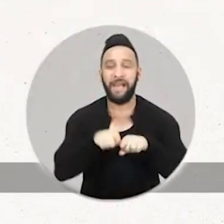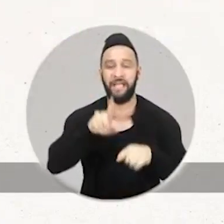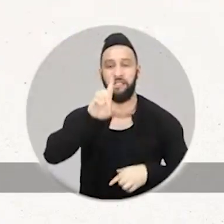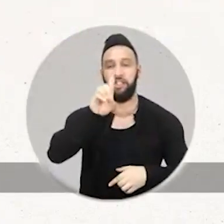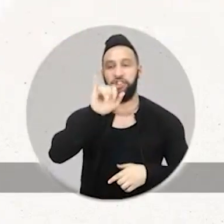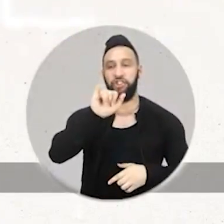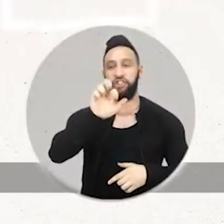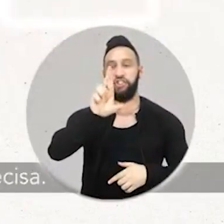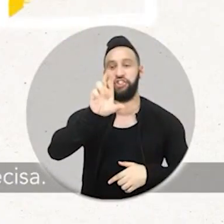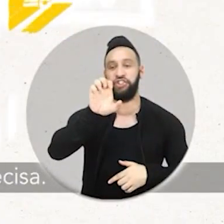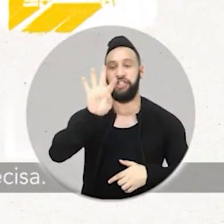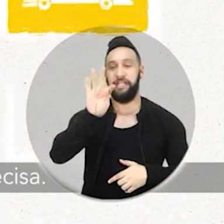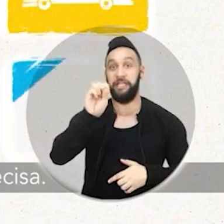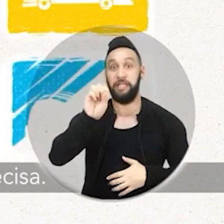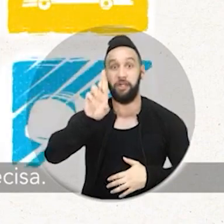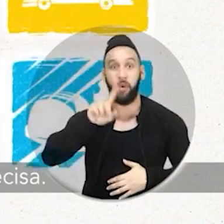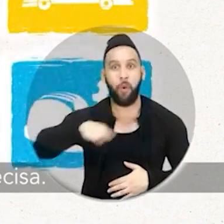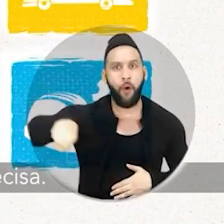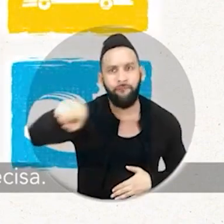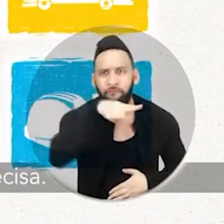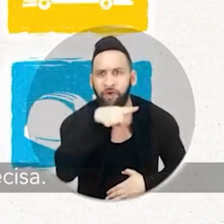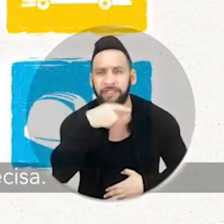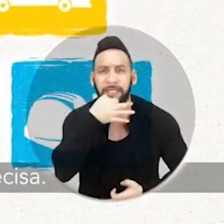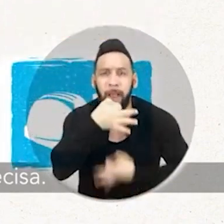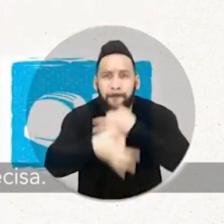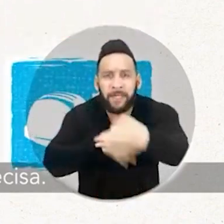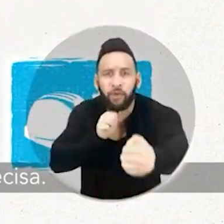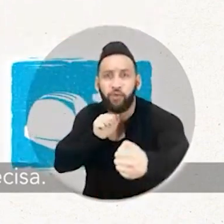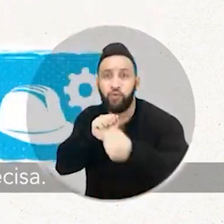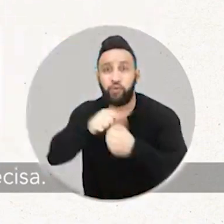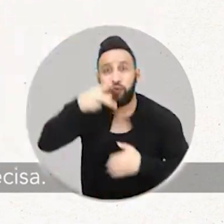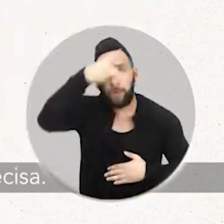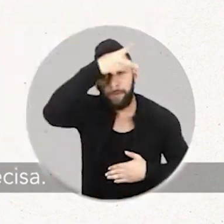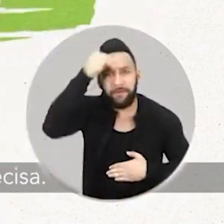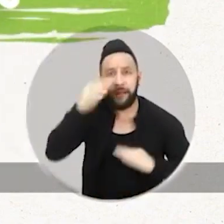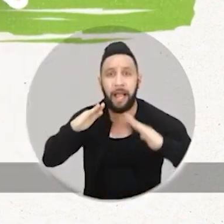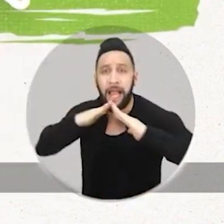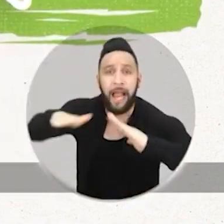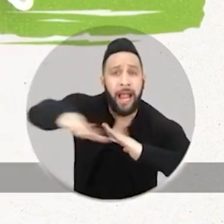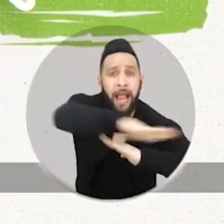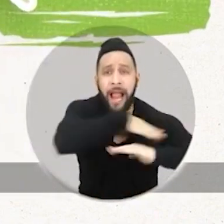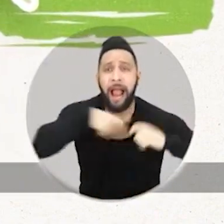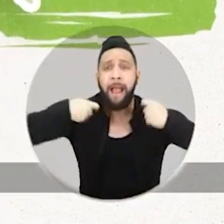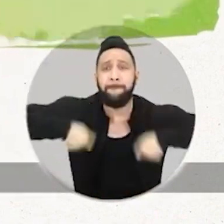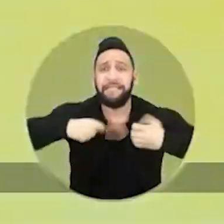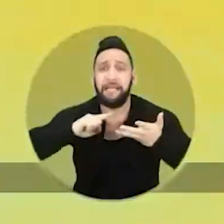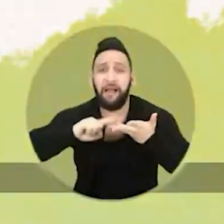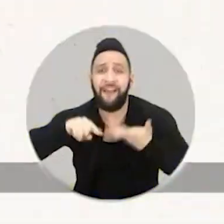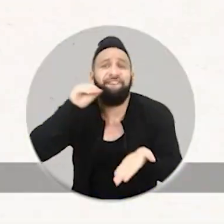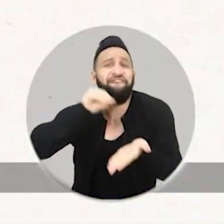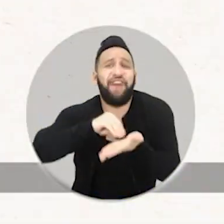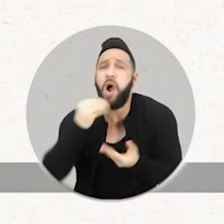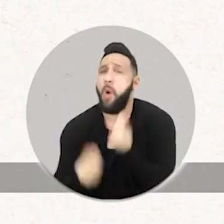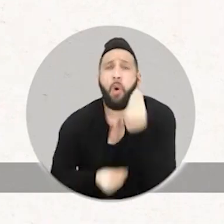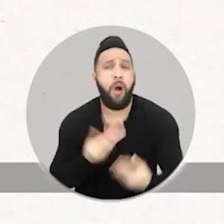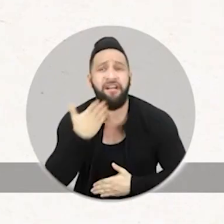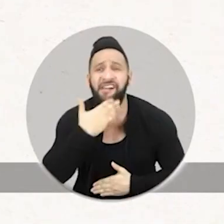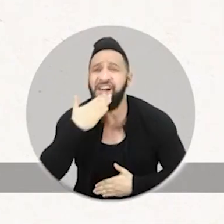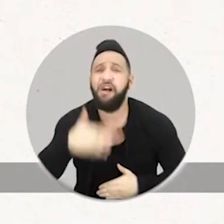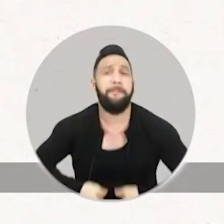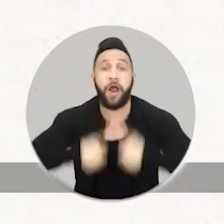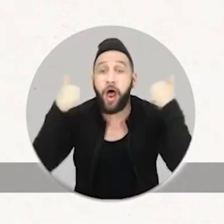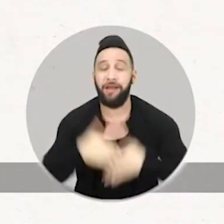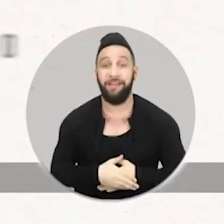Ninguém melhor do que você para decidir junto com a prefeitura o que o seu bairro mais precisa. Com o plano diretor, a gente vai planejar o